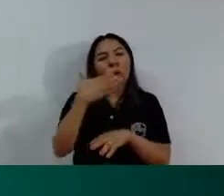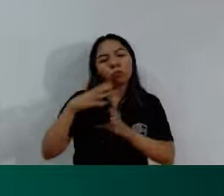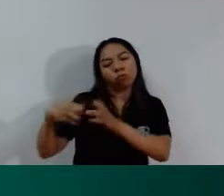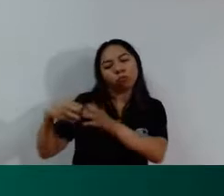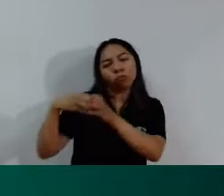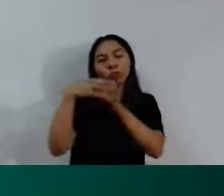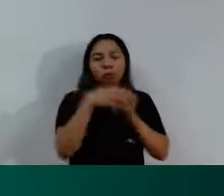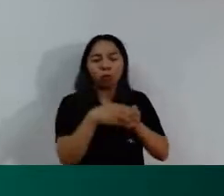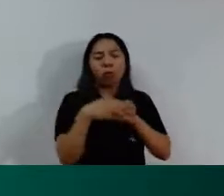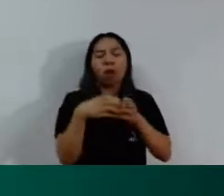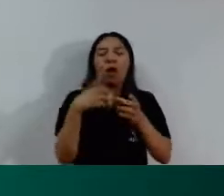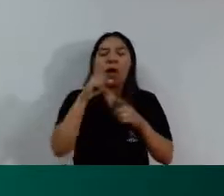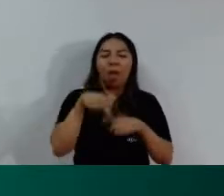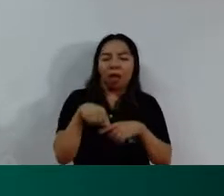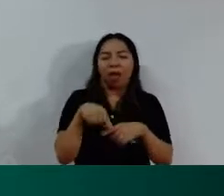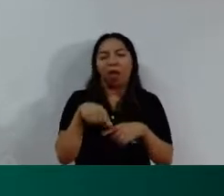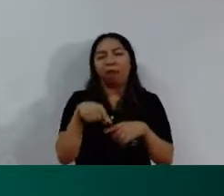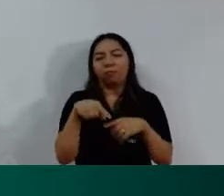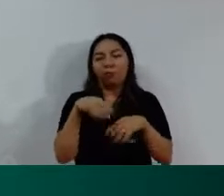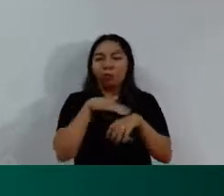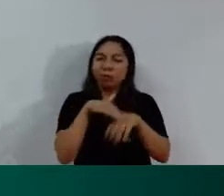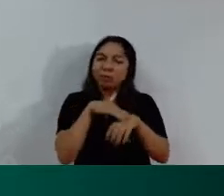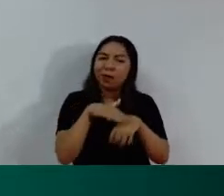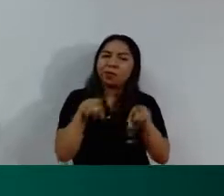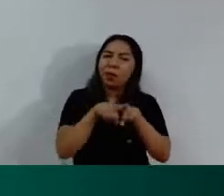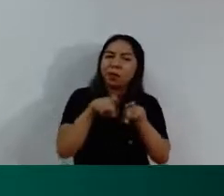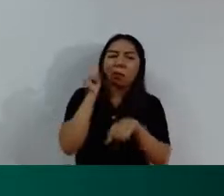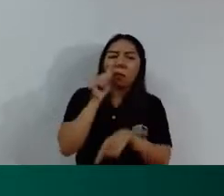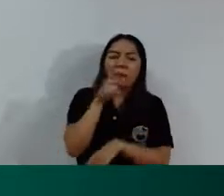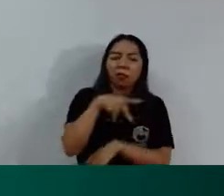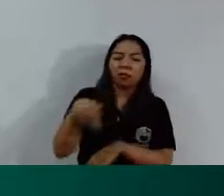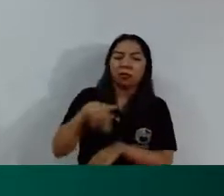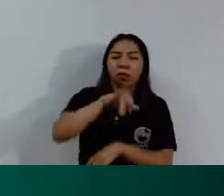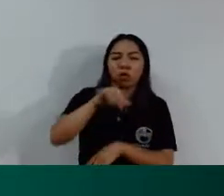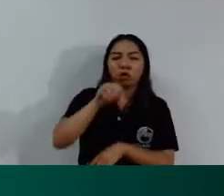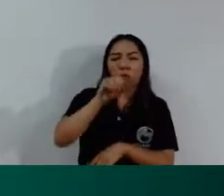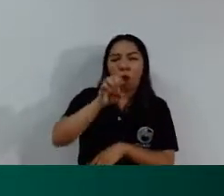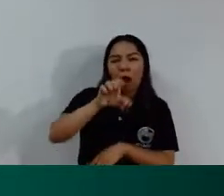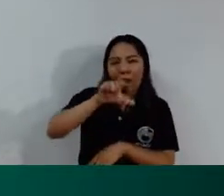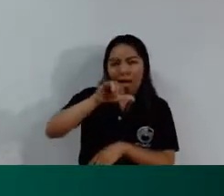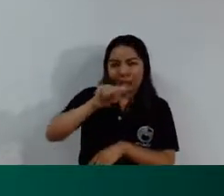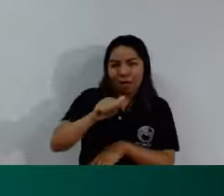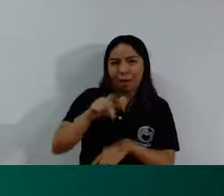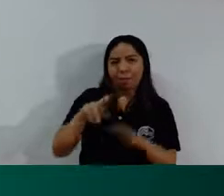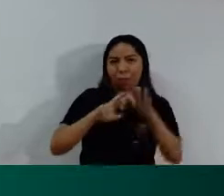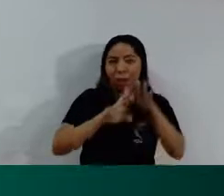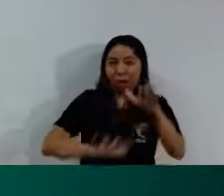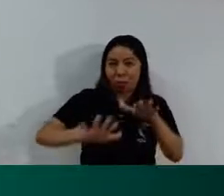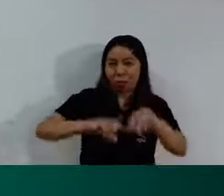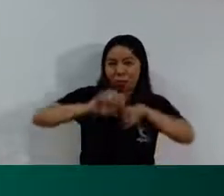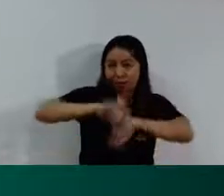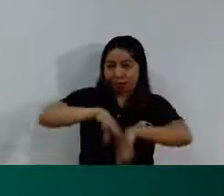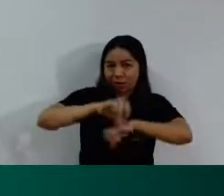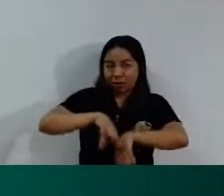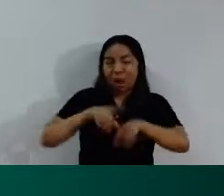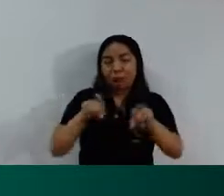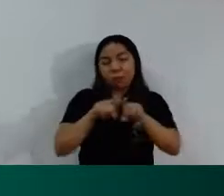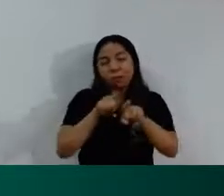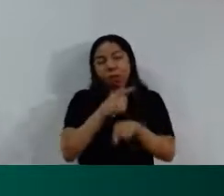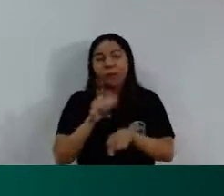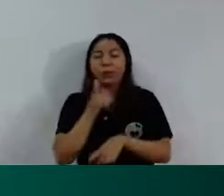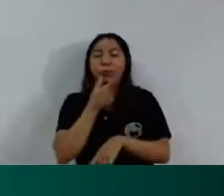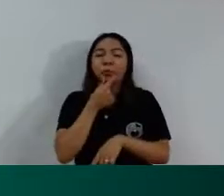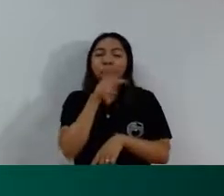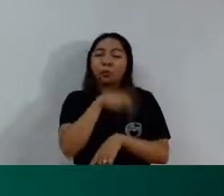com a professora Joélia que a pró-reitora de ensino para São Paulo também participou mesmo que rapidamente né ele ela se